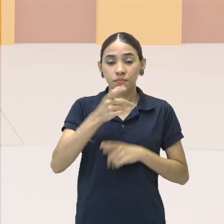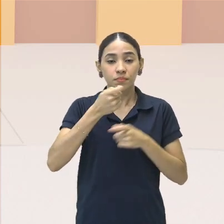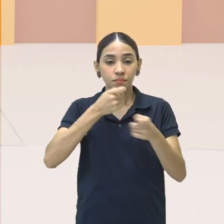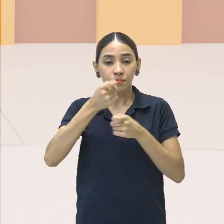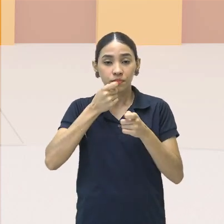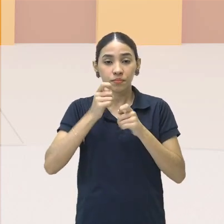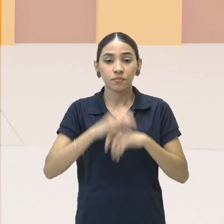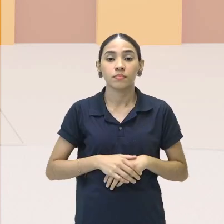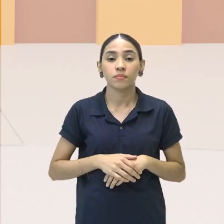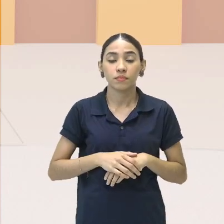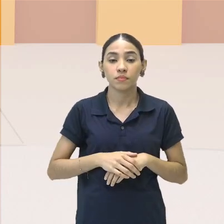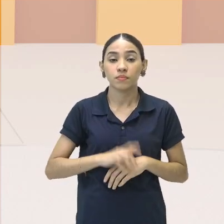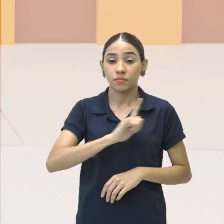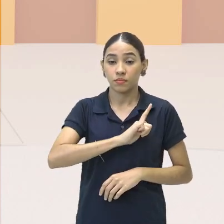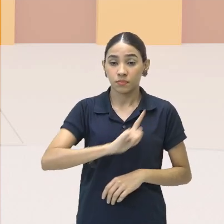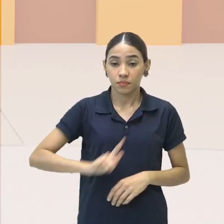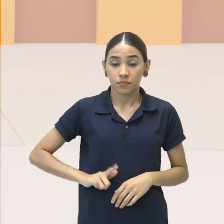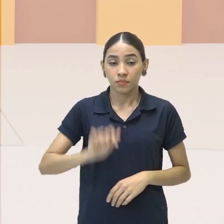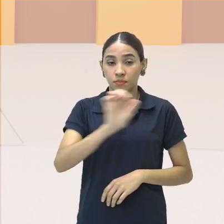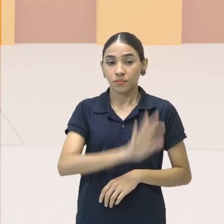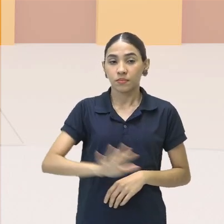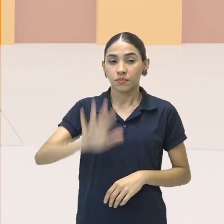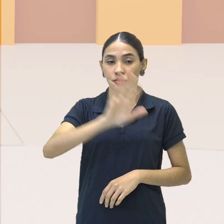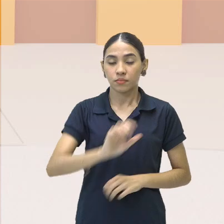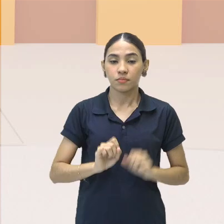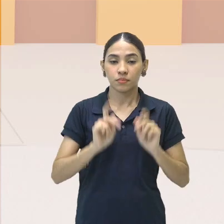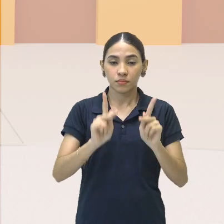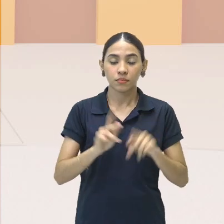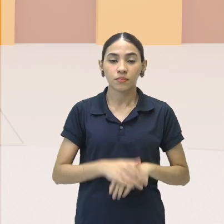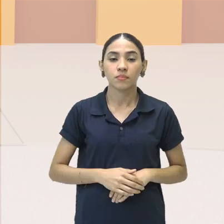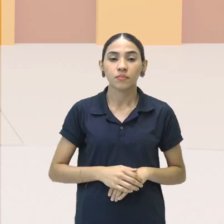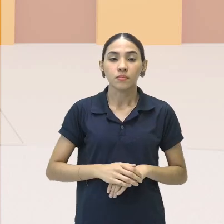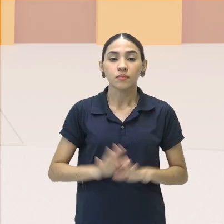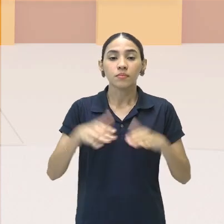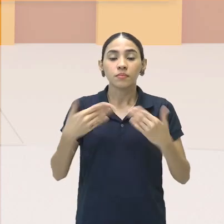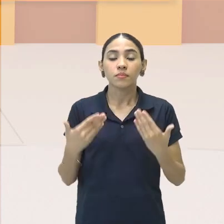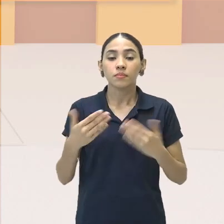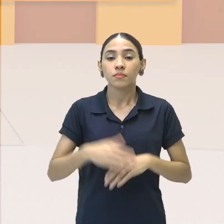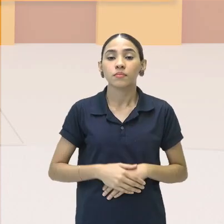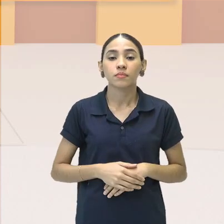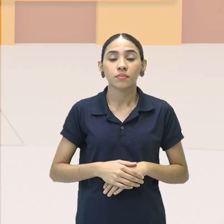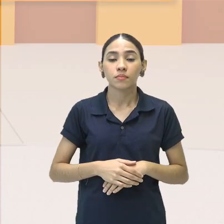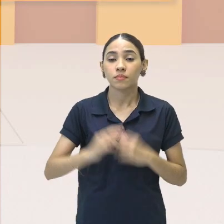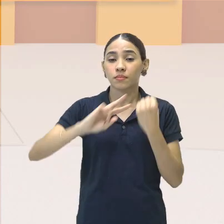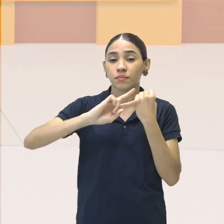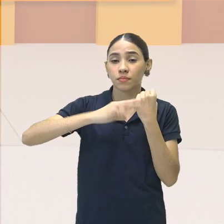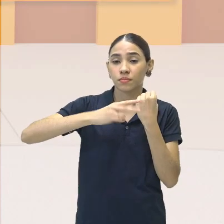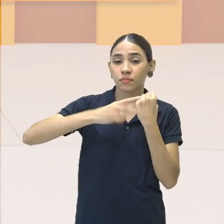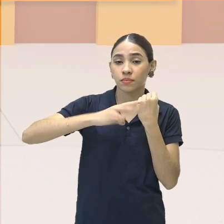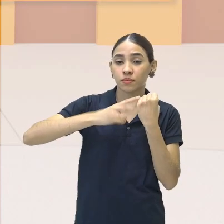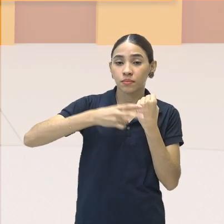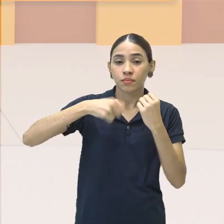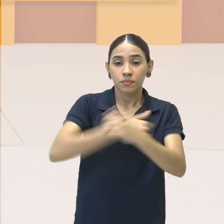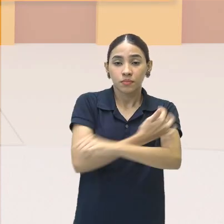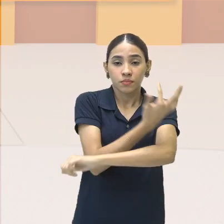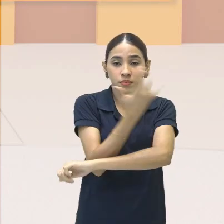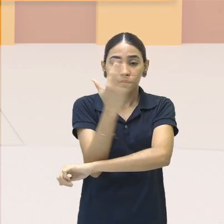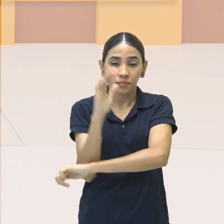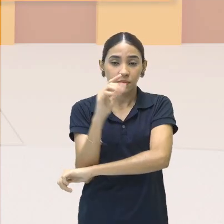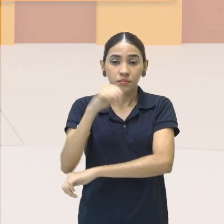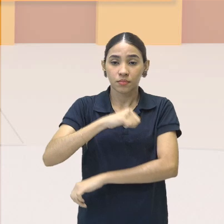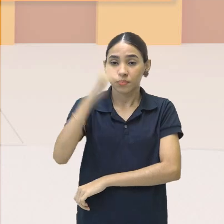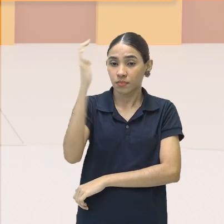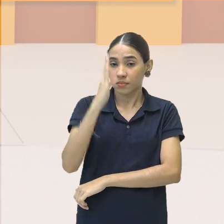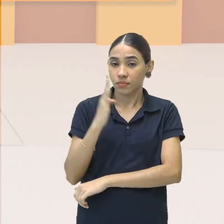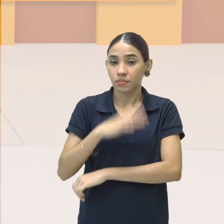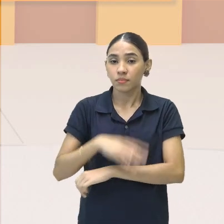controlada pelo governo geral, certo? Então, quais são as consequências da degradação ambiental no Brasil?